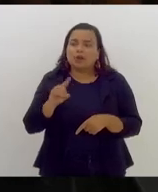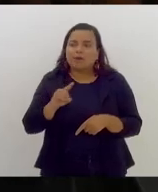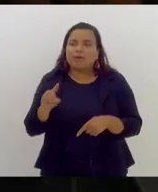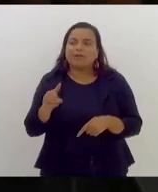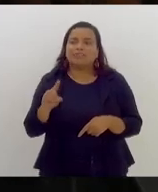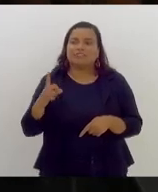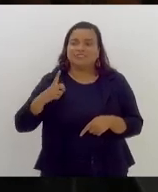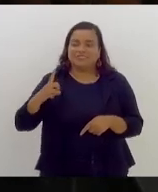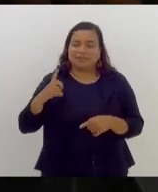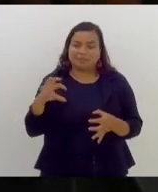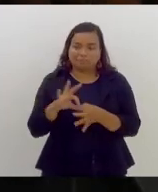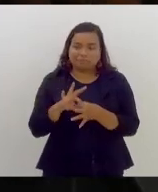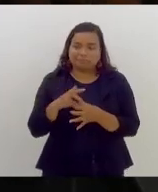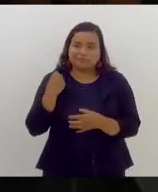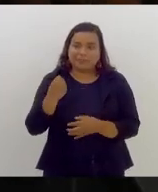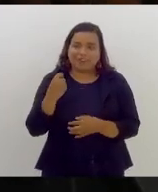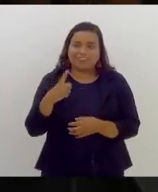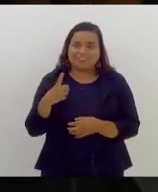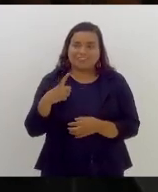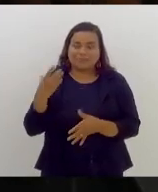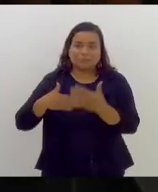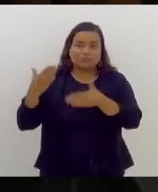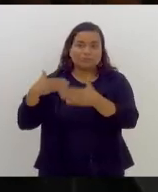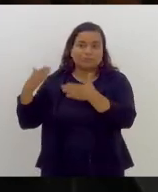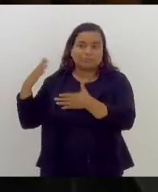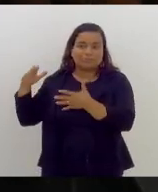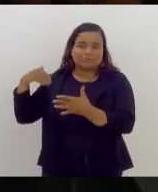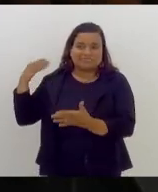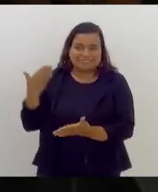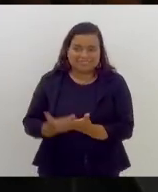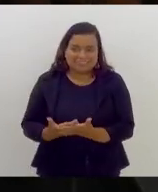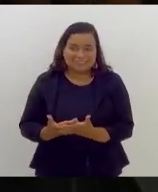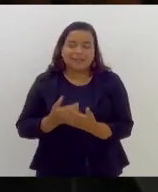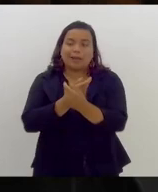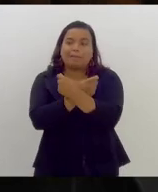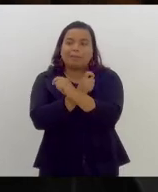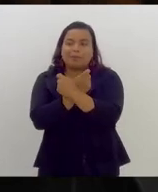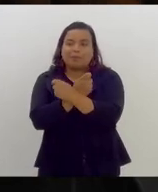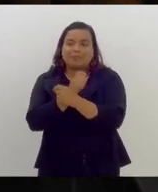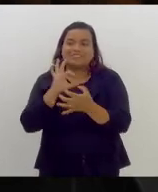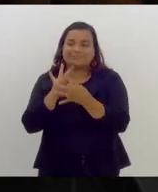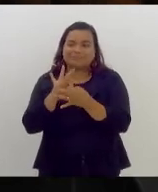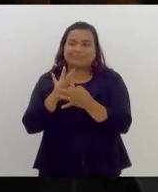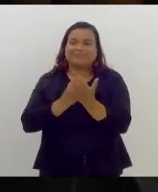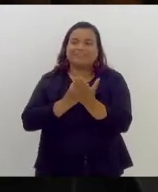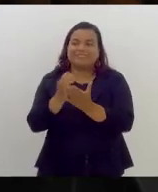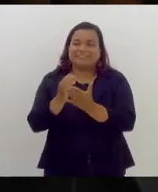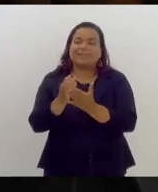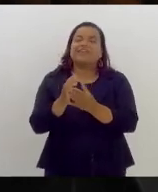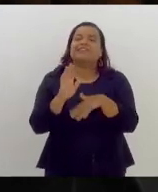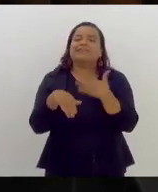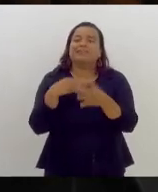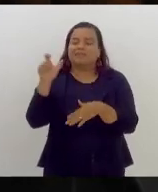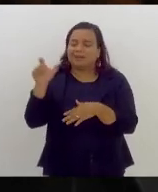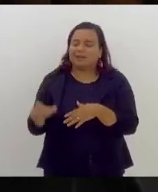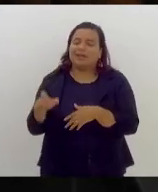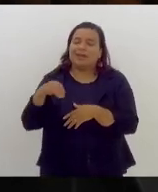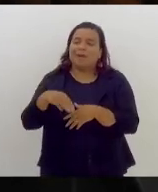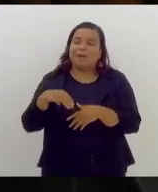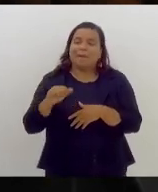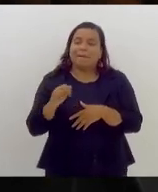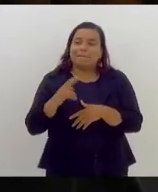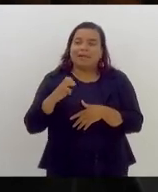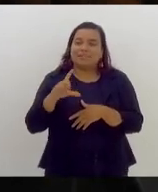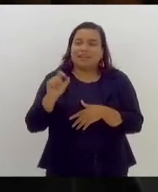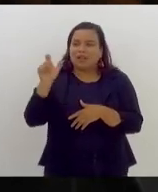essa ligação lá desde os tempos da PUC. O Marcelo sempre foi uma